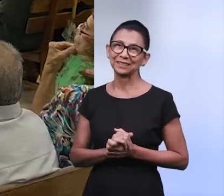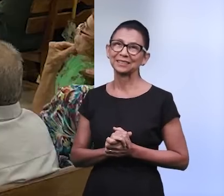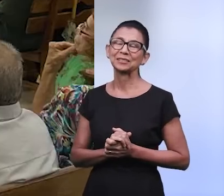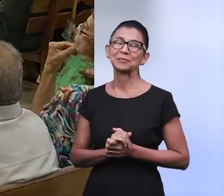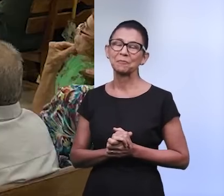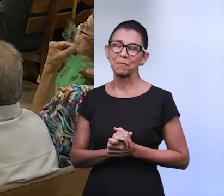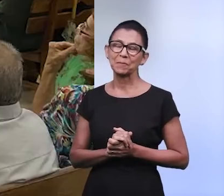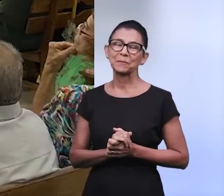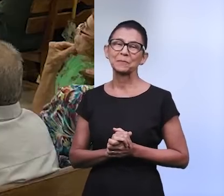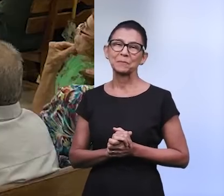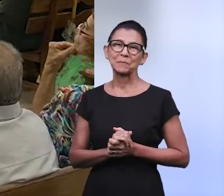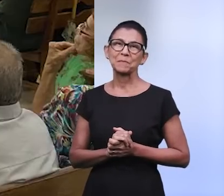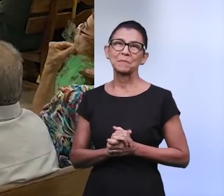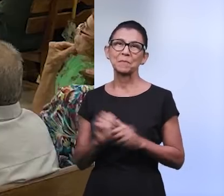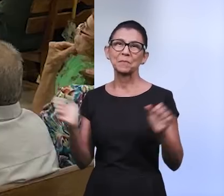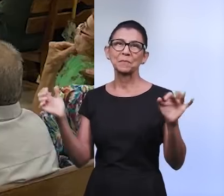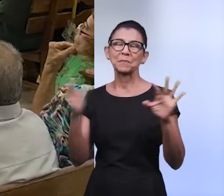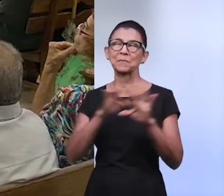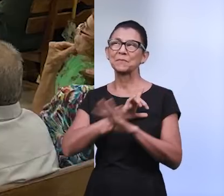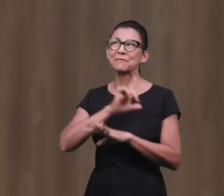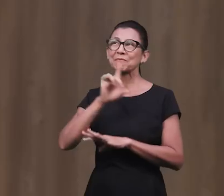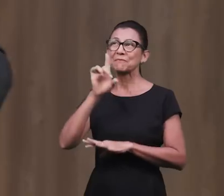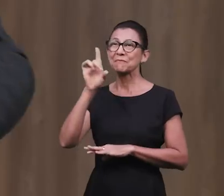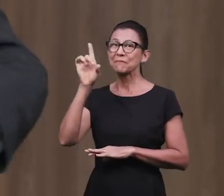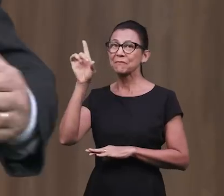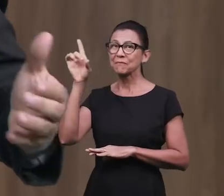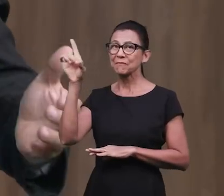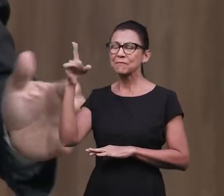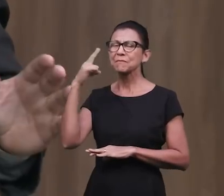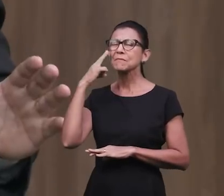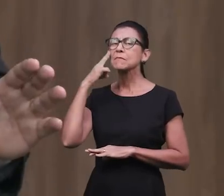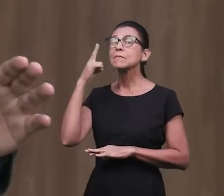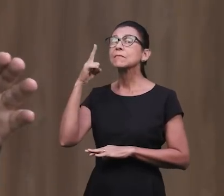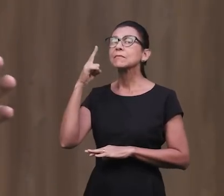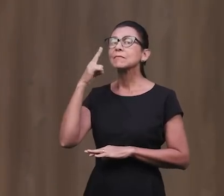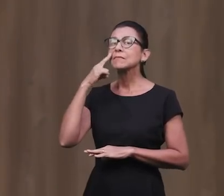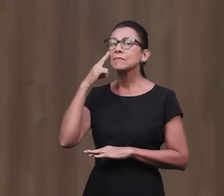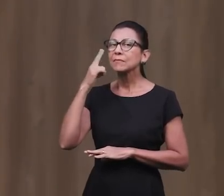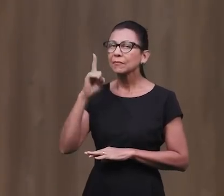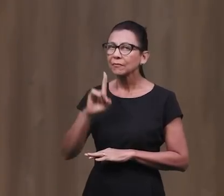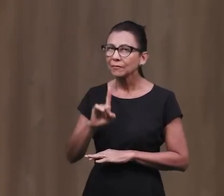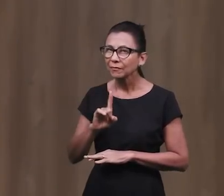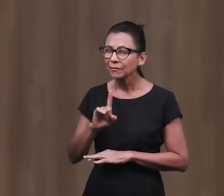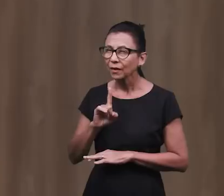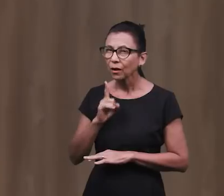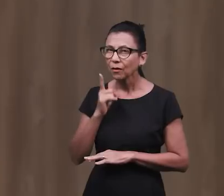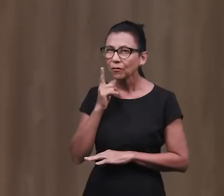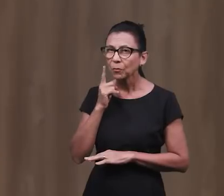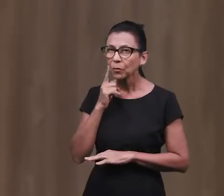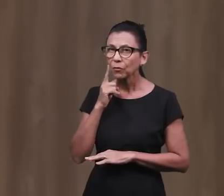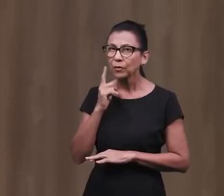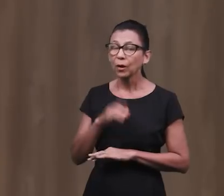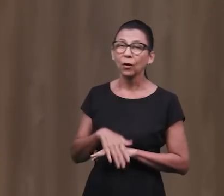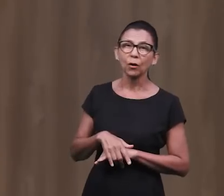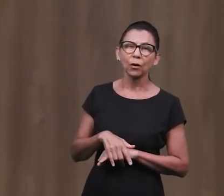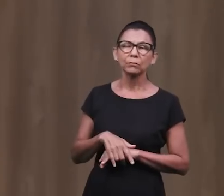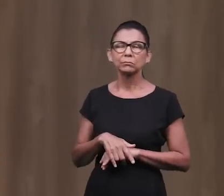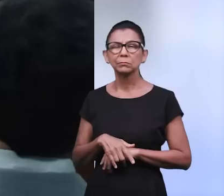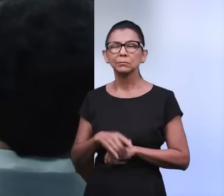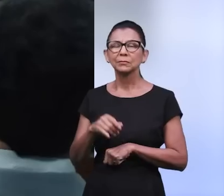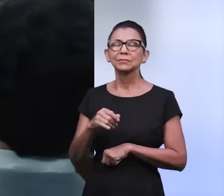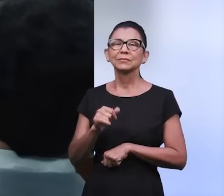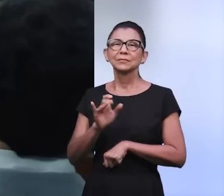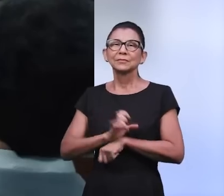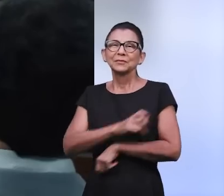no estado de Minas Gerais. Glória a Deus! Agora vamos, atenção, hein? Vamos dar um passeio pelo estado do Rio de Janeiro,